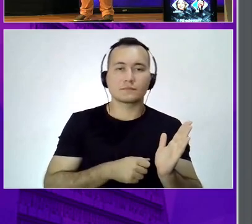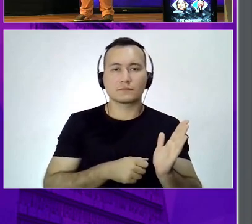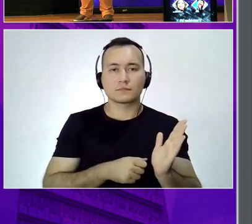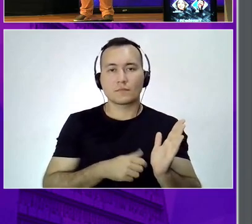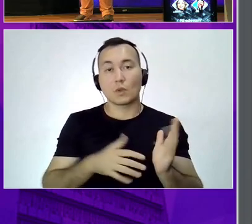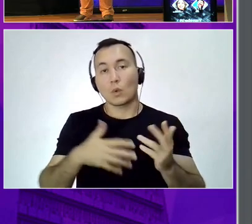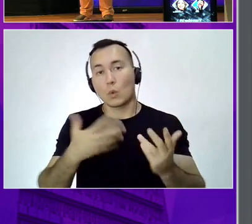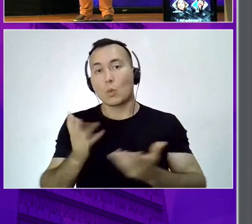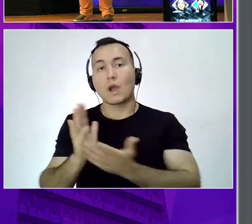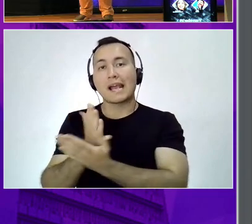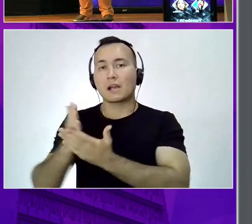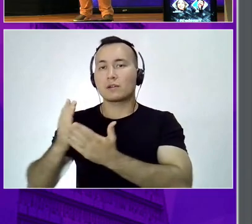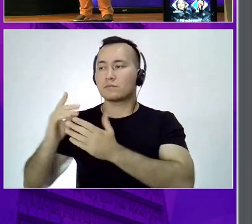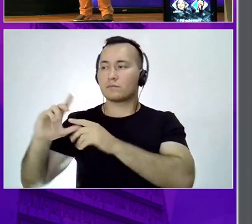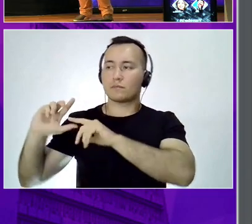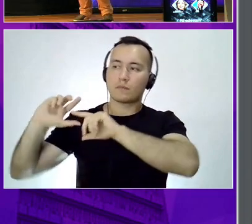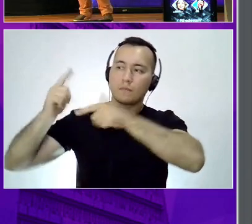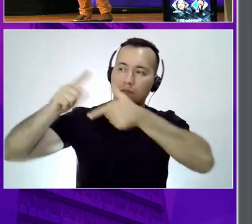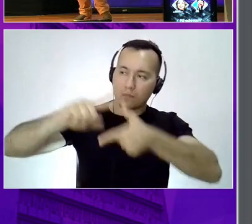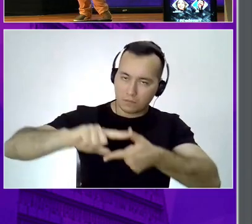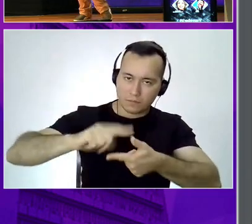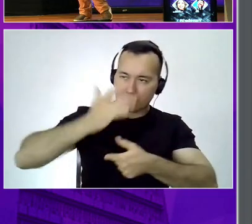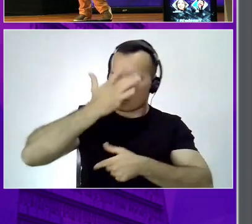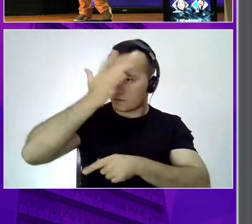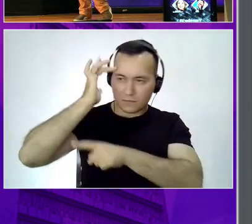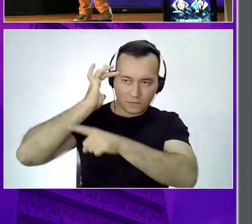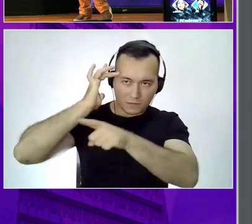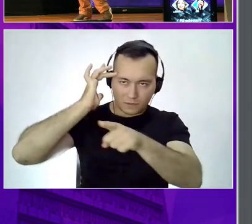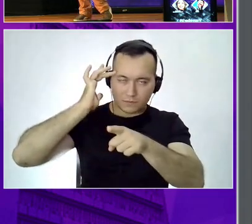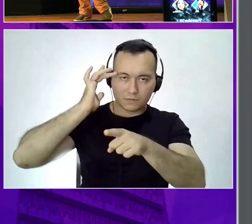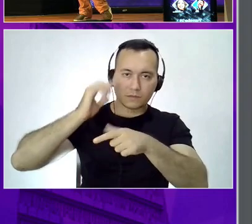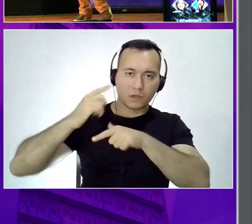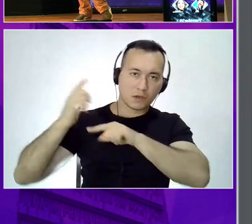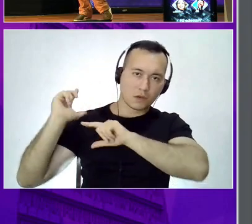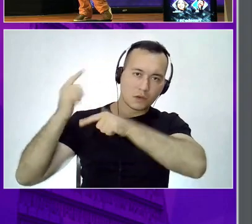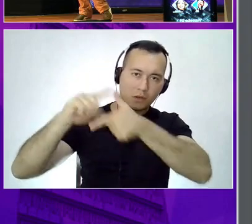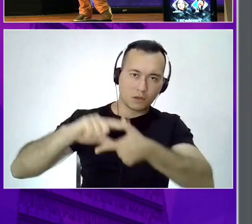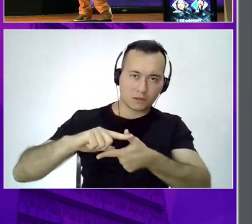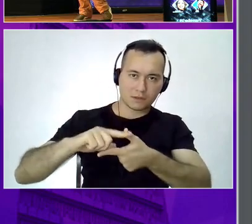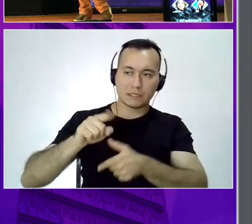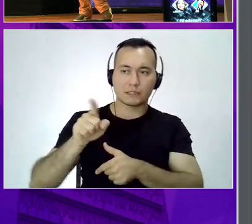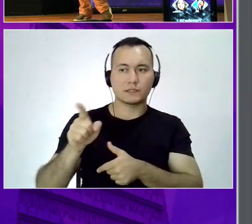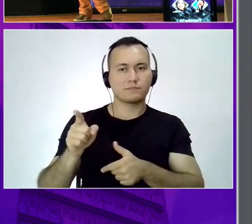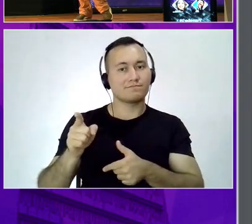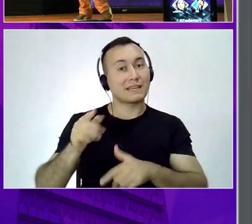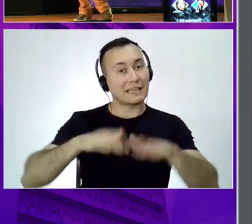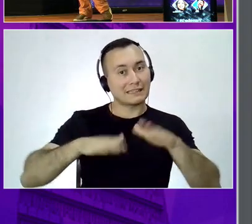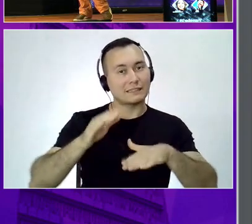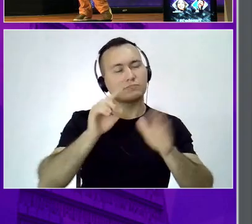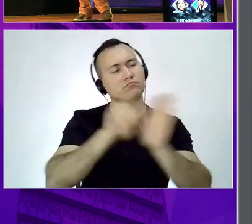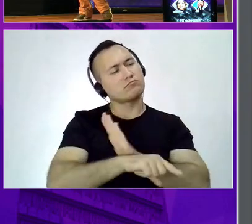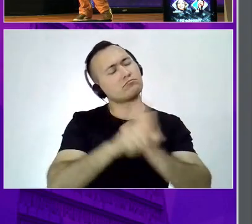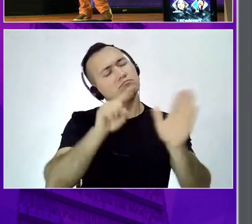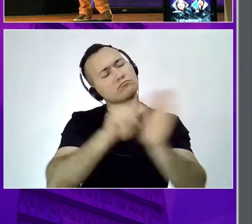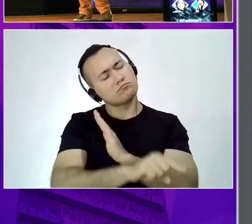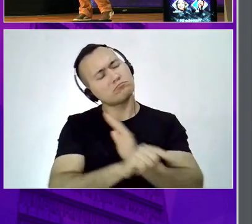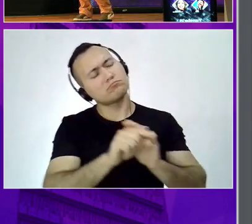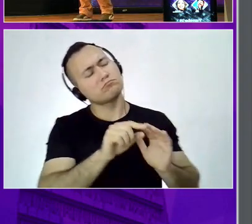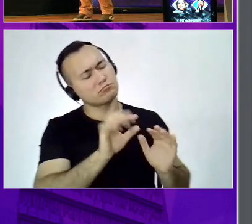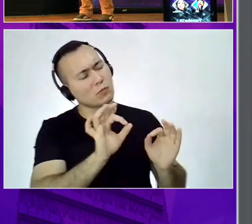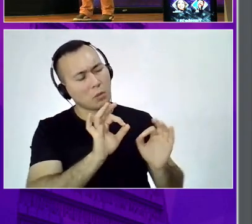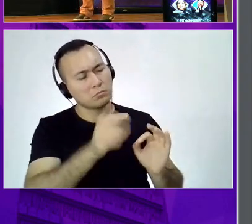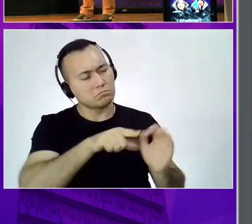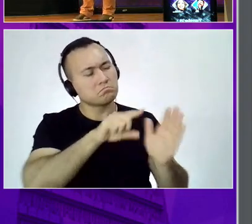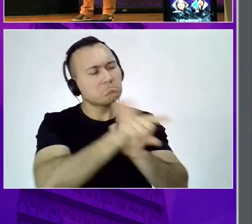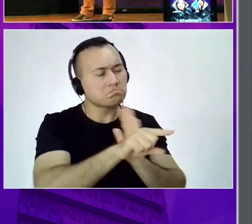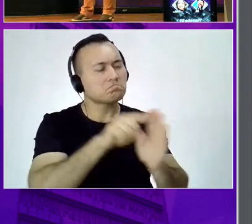questionador, mais difícil, quer mais prova. Então, isso vai te ajudar a entender aqui um pouco qual é o cenário. Então, quanto mais conservador, mais difícil,